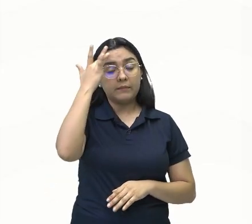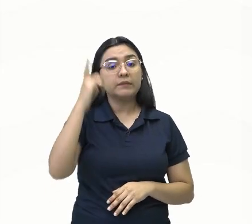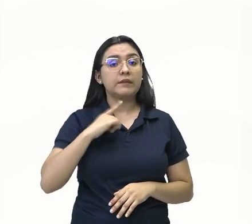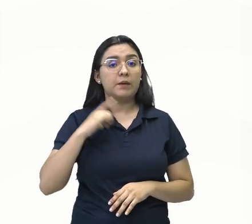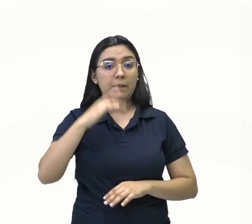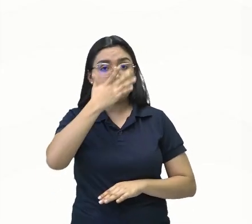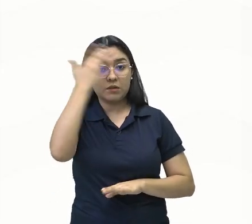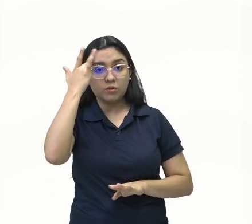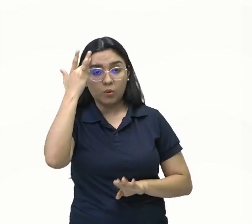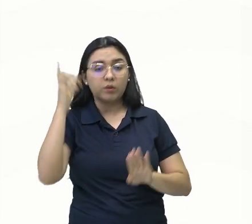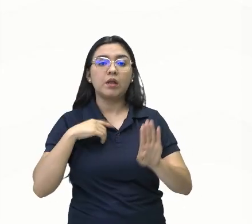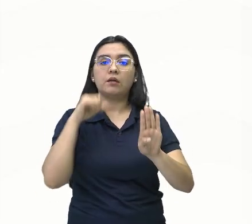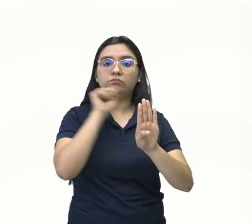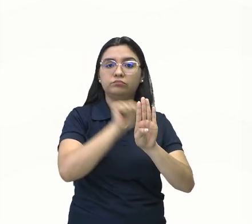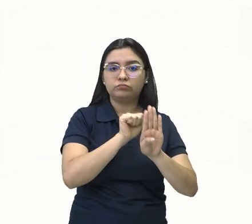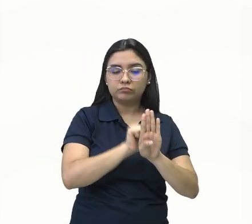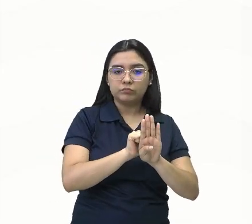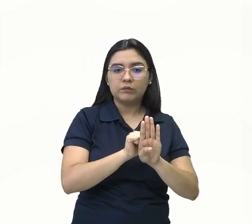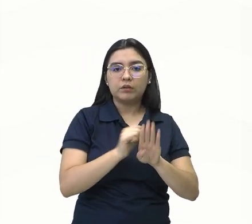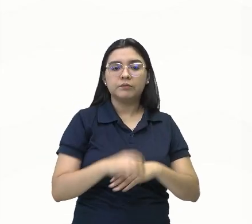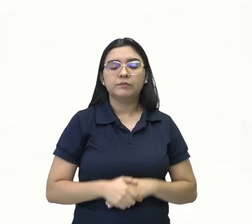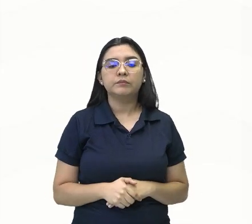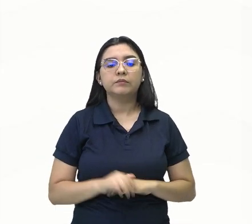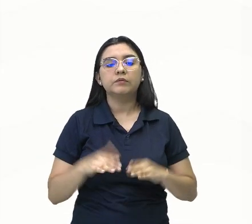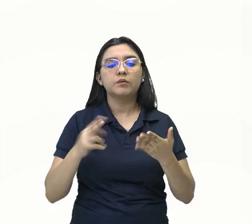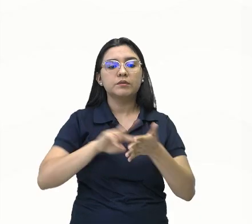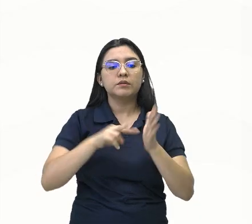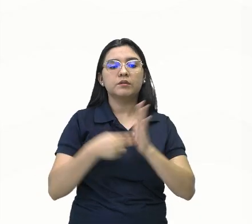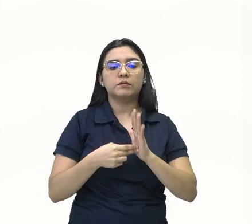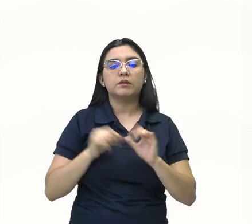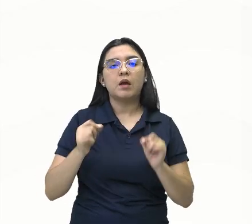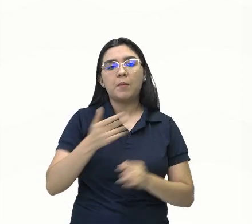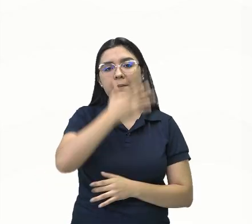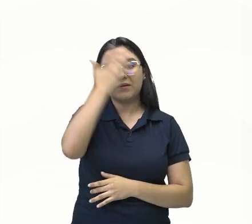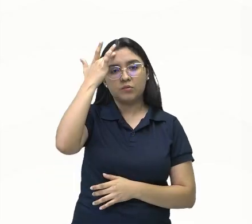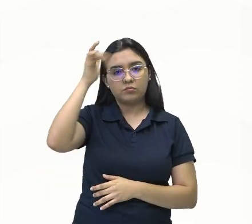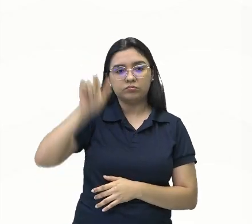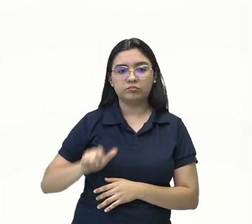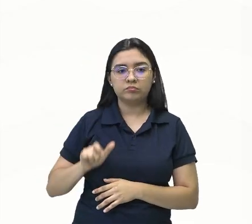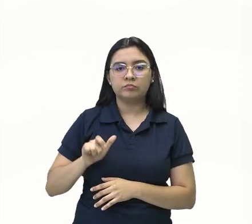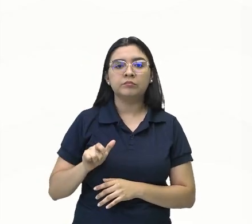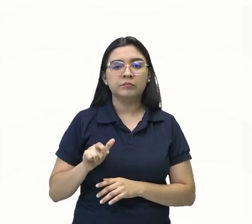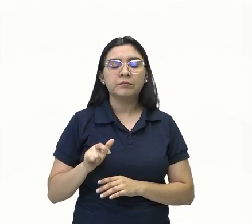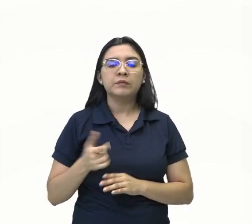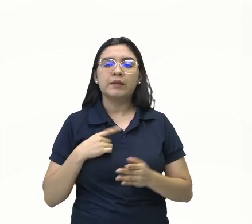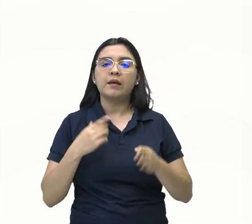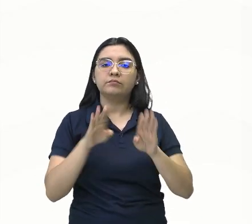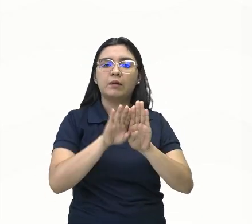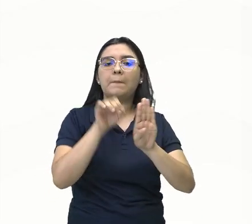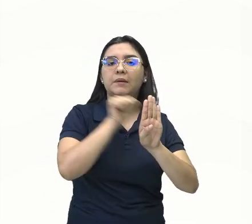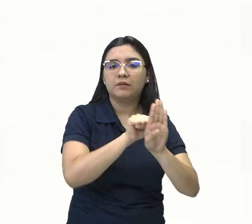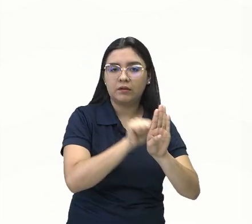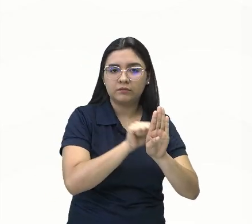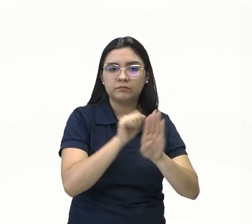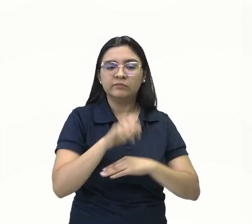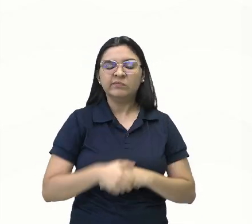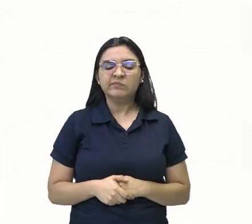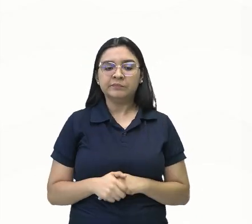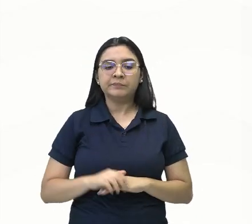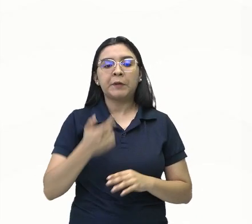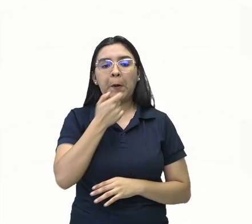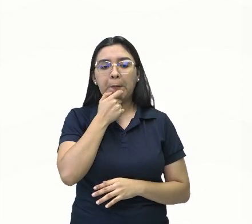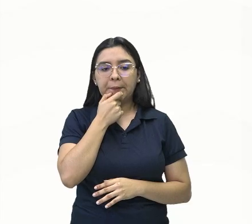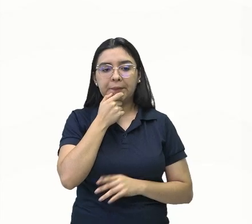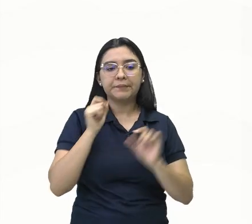na porta. Então, somebody significa alguém. Alguém está batendo na porta. Em